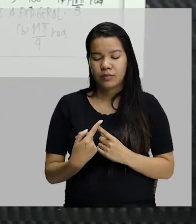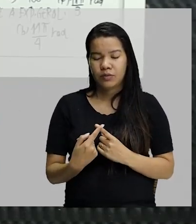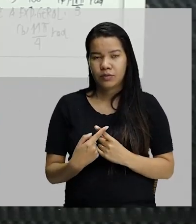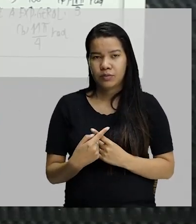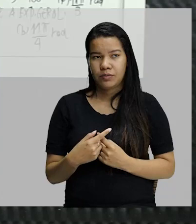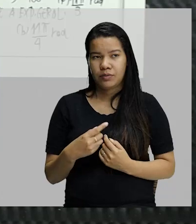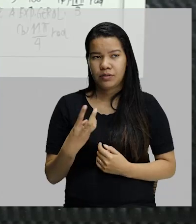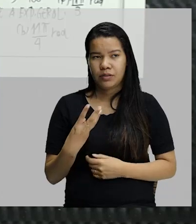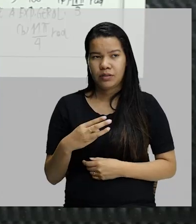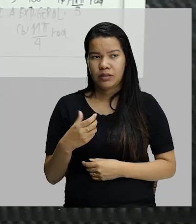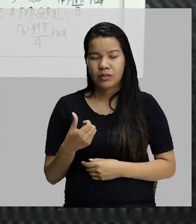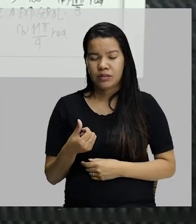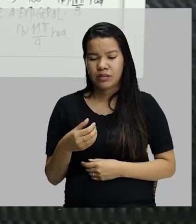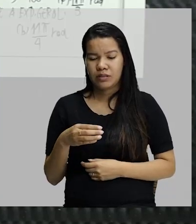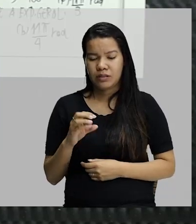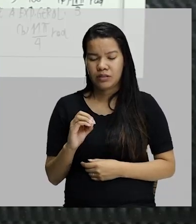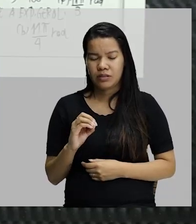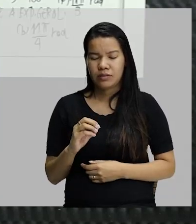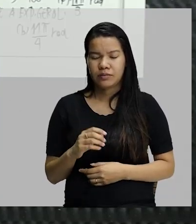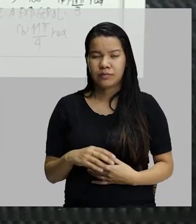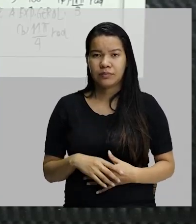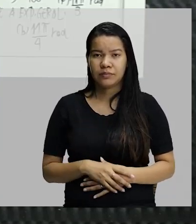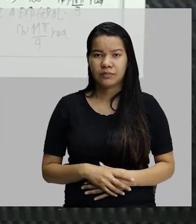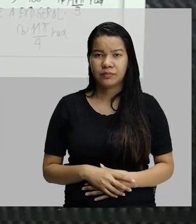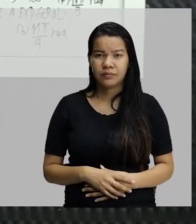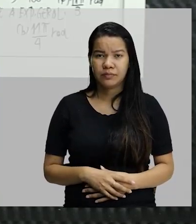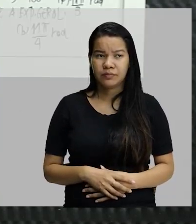multiplicado por 360.